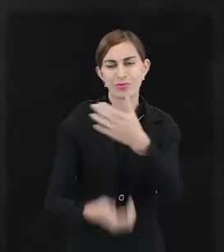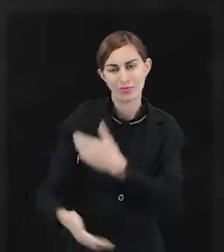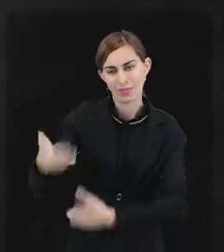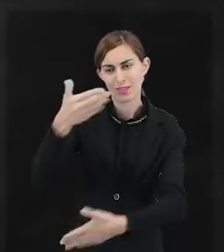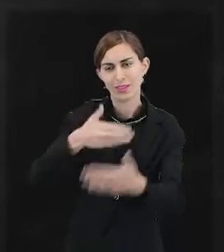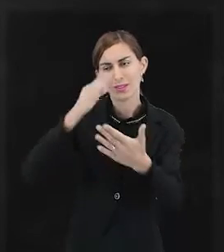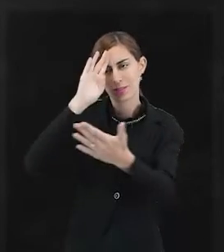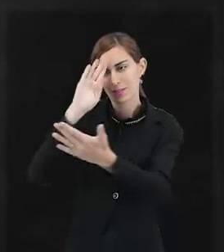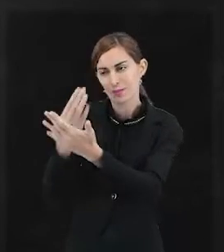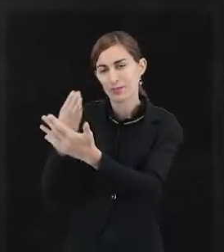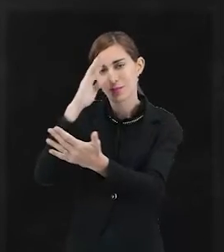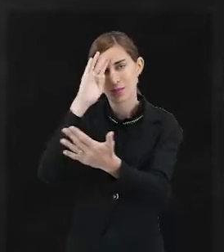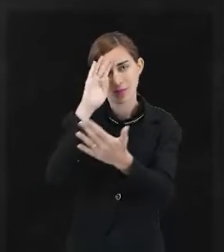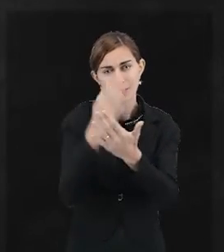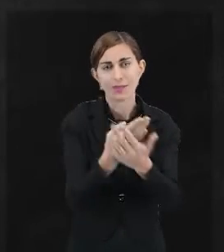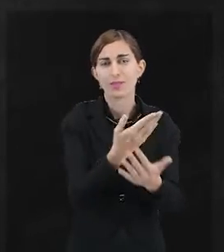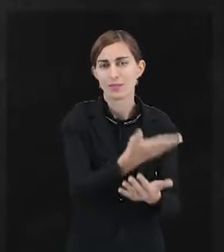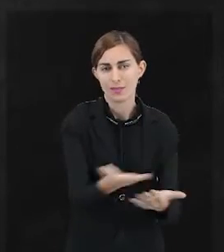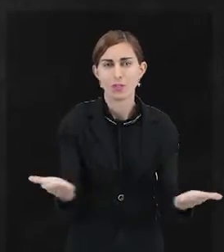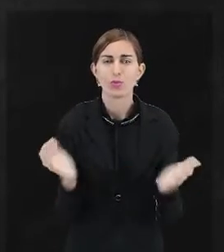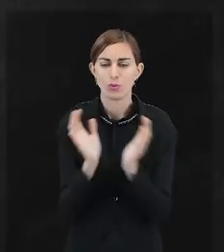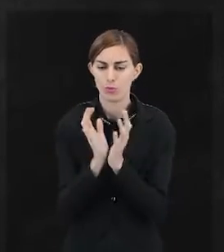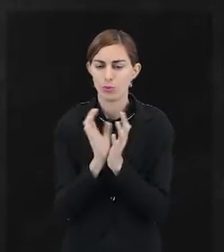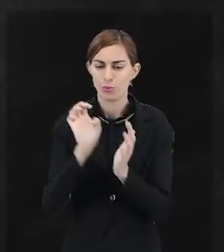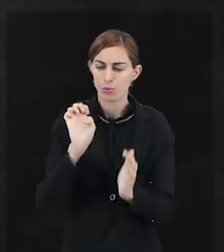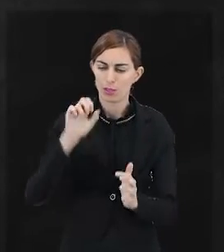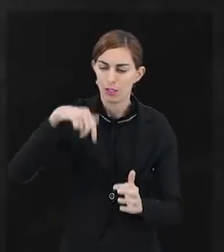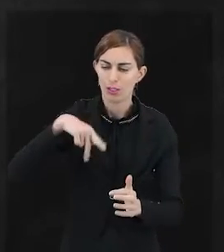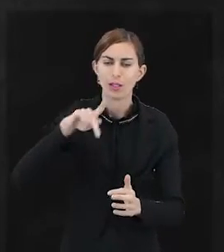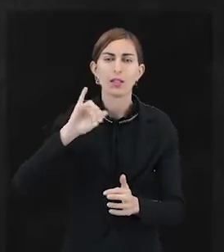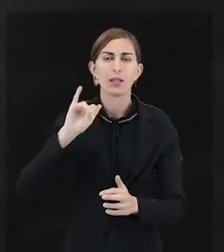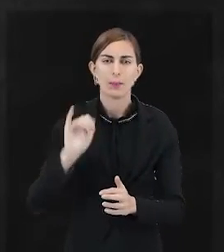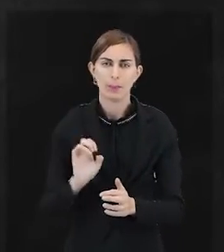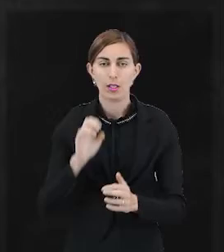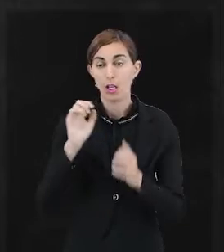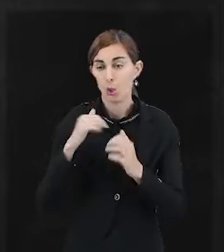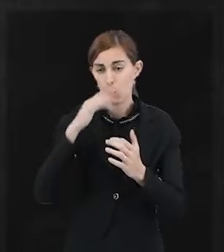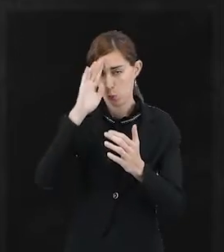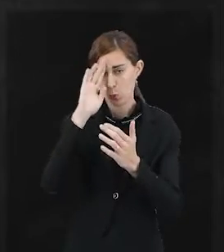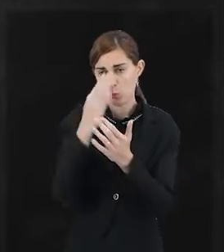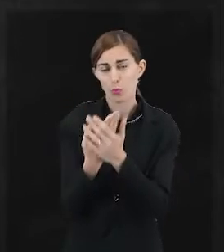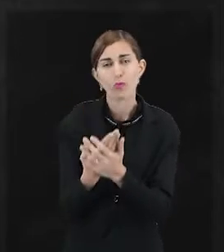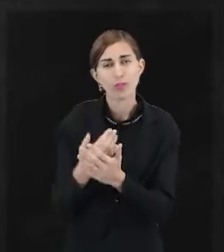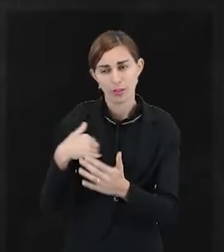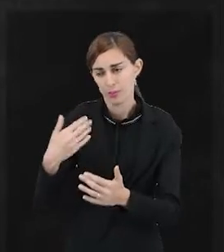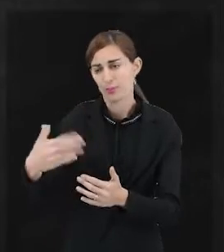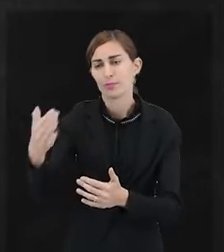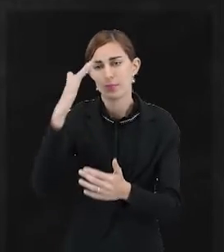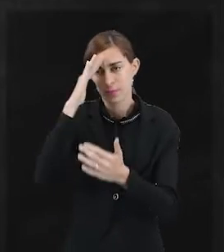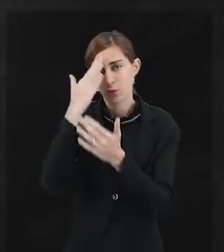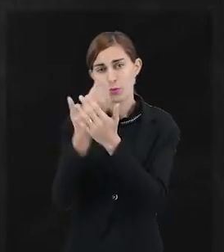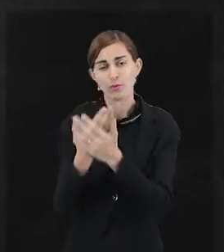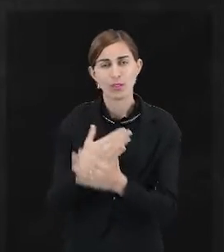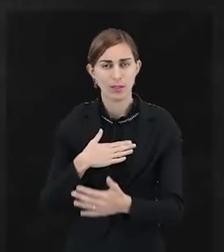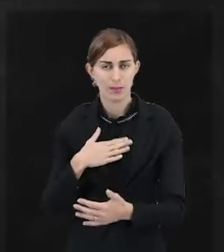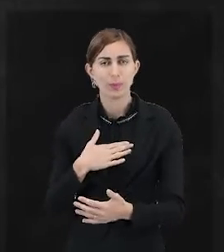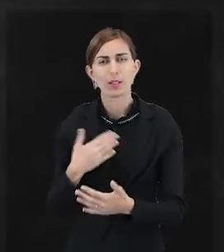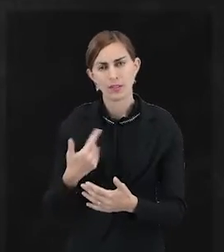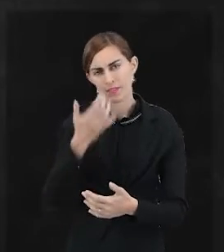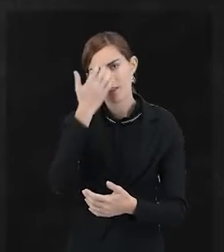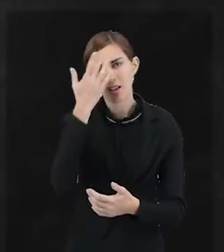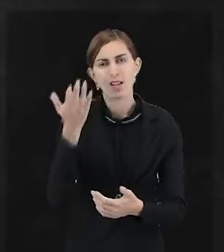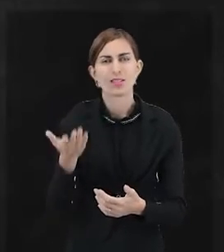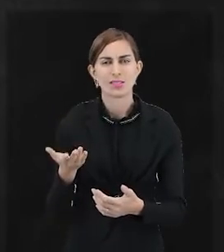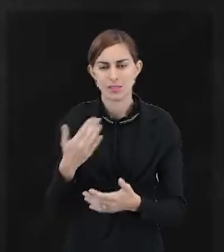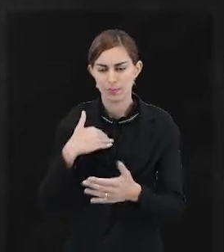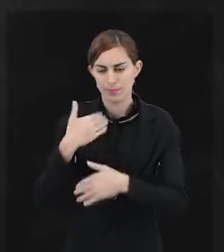de confiança com as pessoas que compõem a nossa equipe. Quanto mais eu confio numa pessoa e quanto mais essa pessoa confia em mim, mais fluido